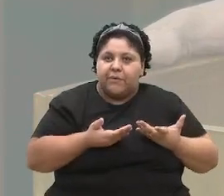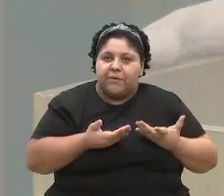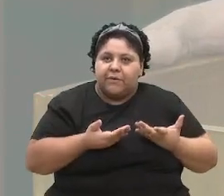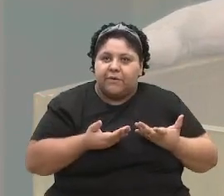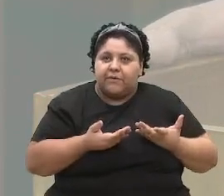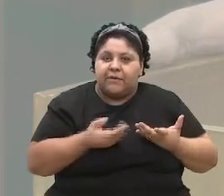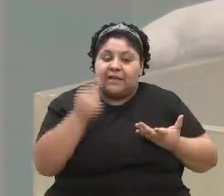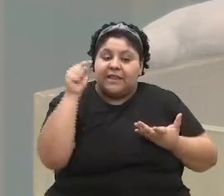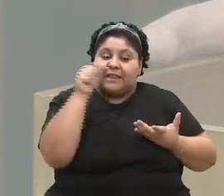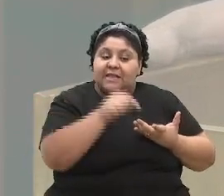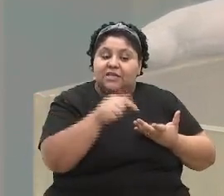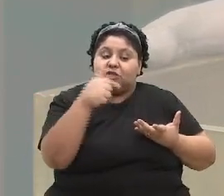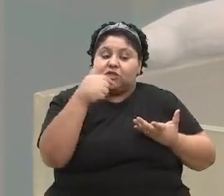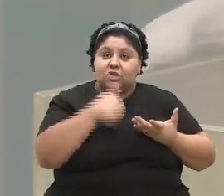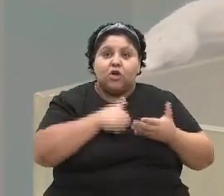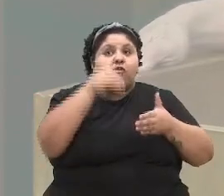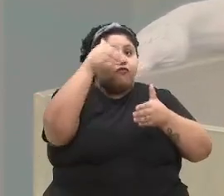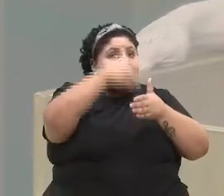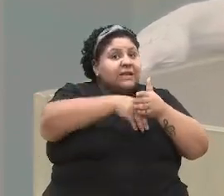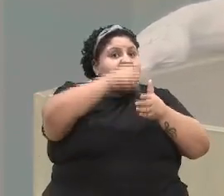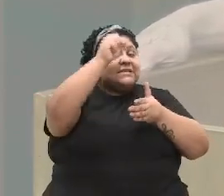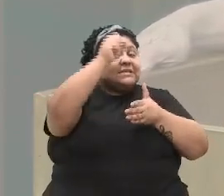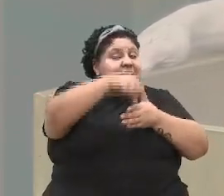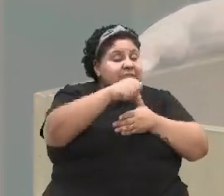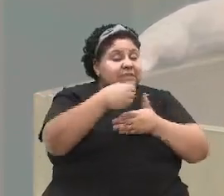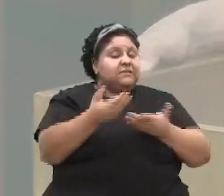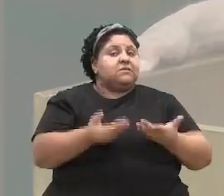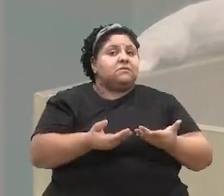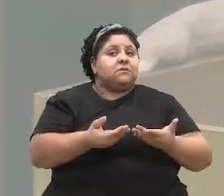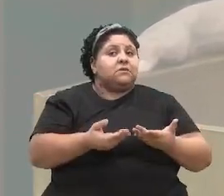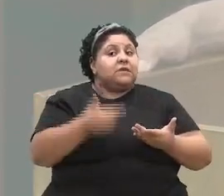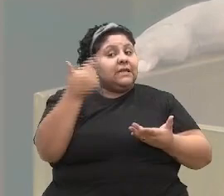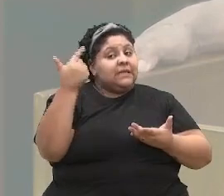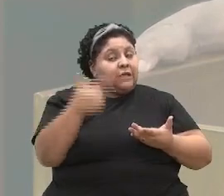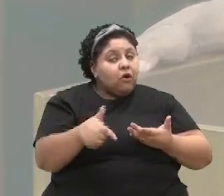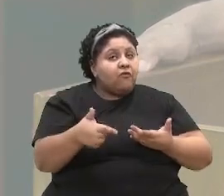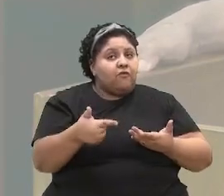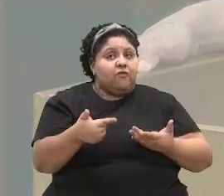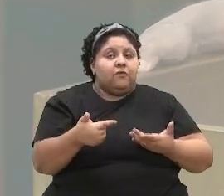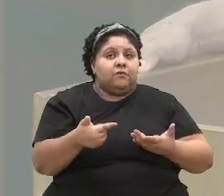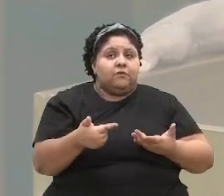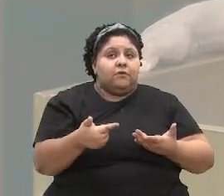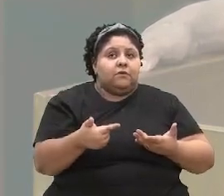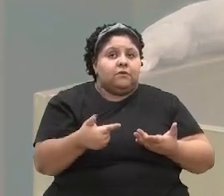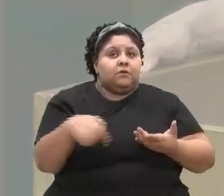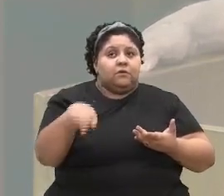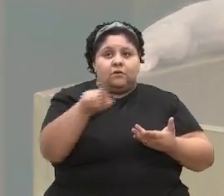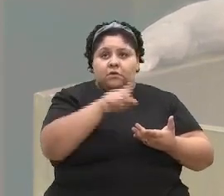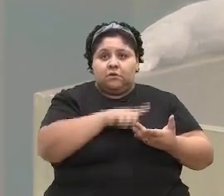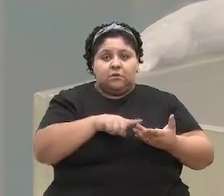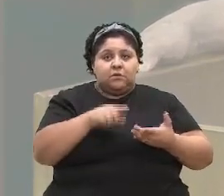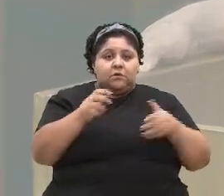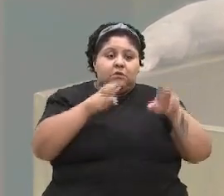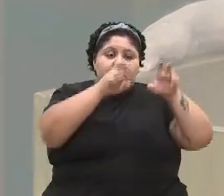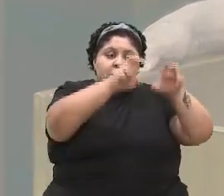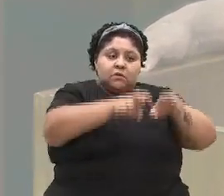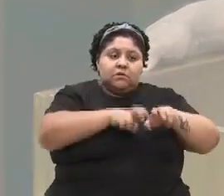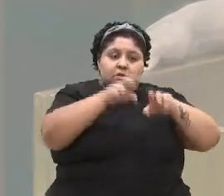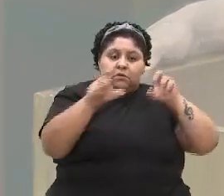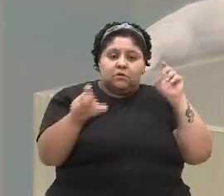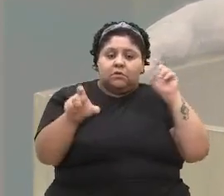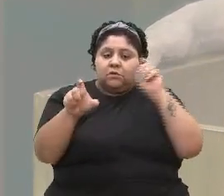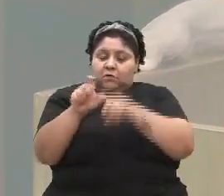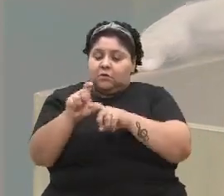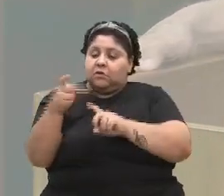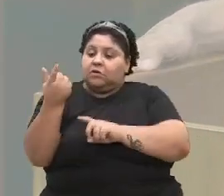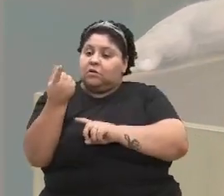É nisso que eu vou votar sim. De novo, se nós do interior dependêssemos do